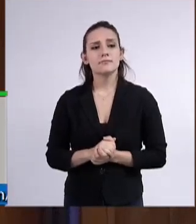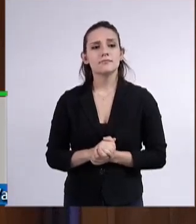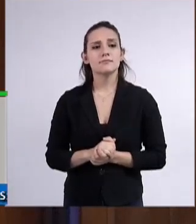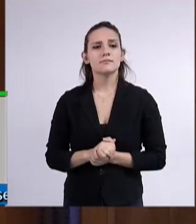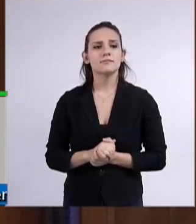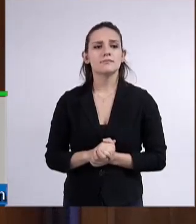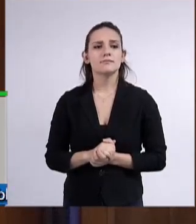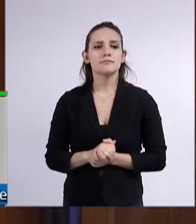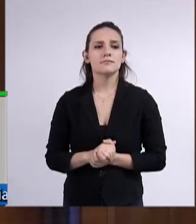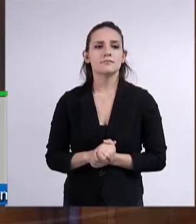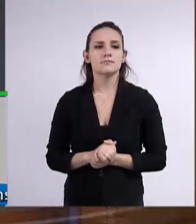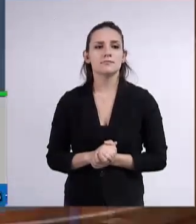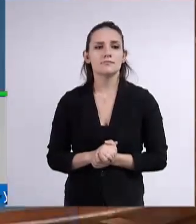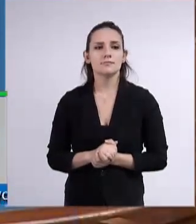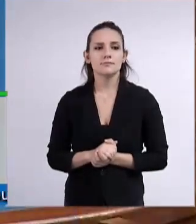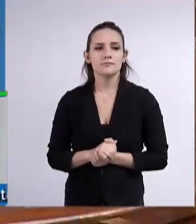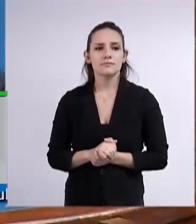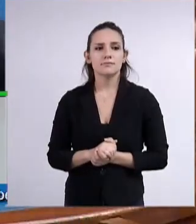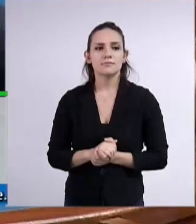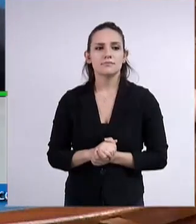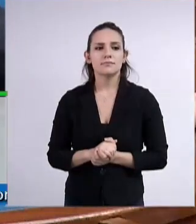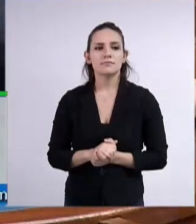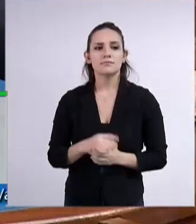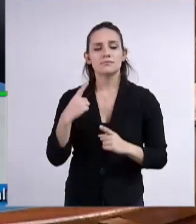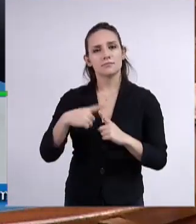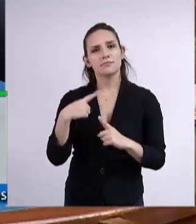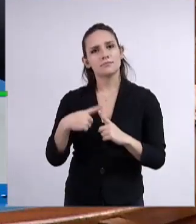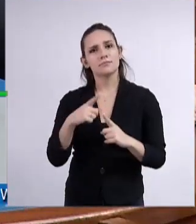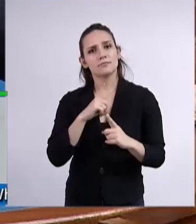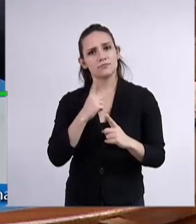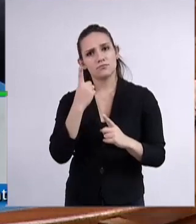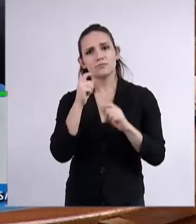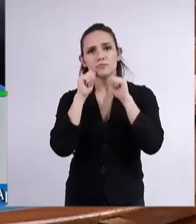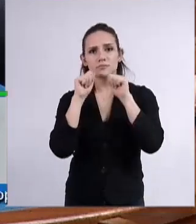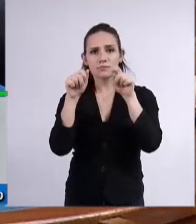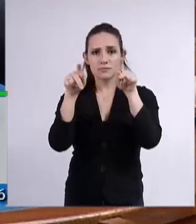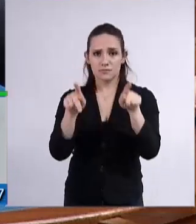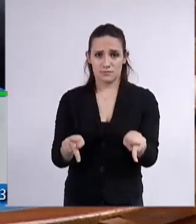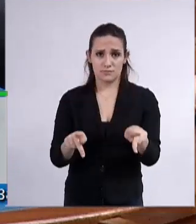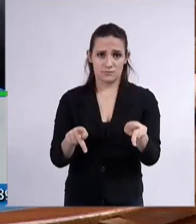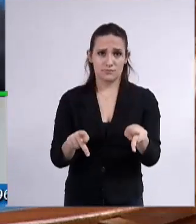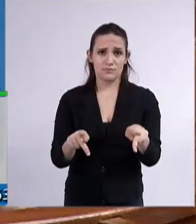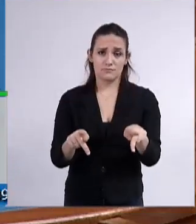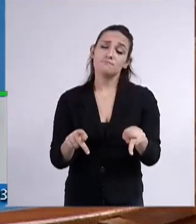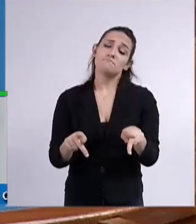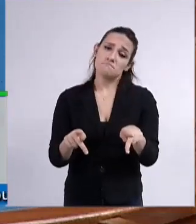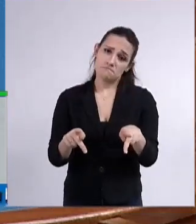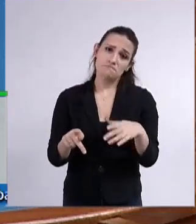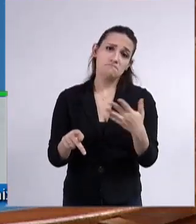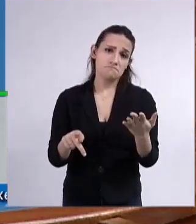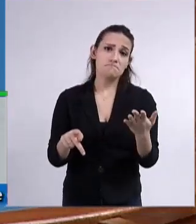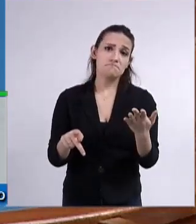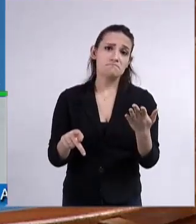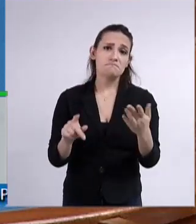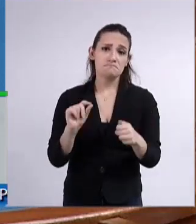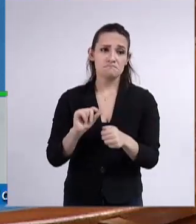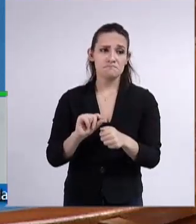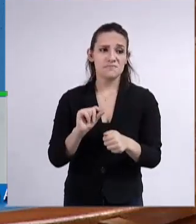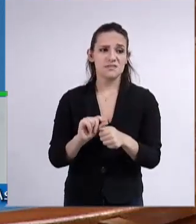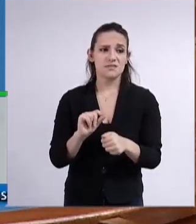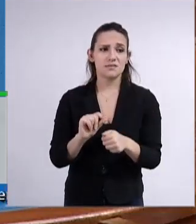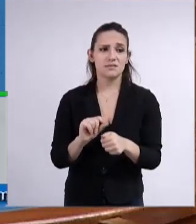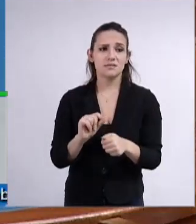é fruto da audiência pública que nós